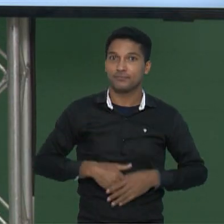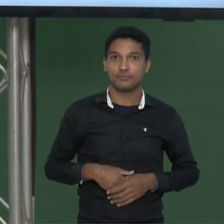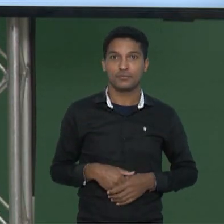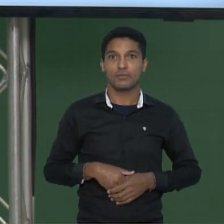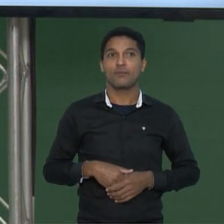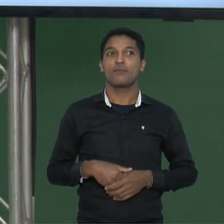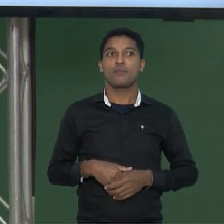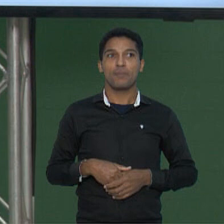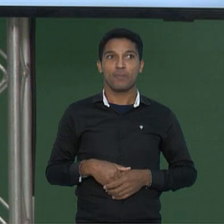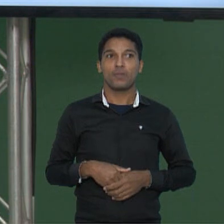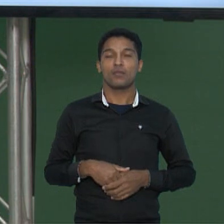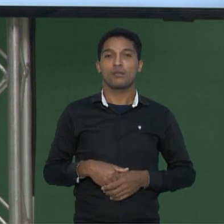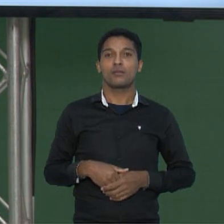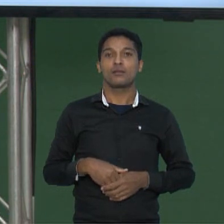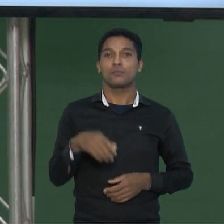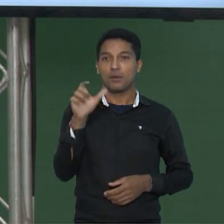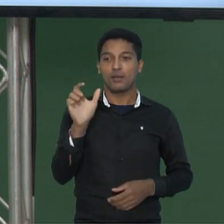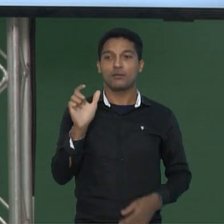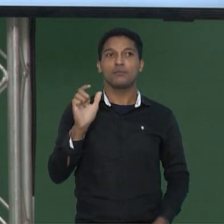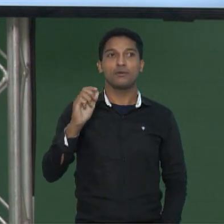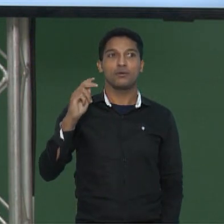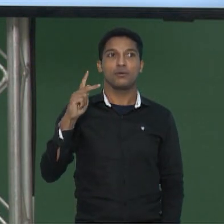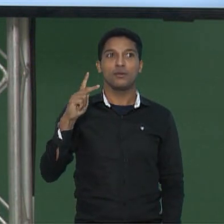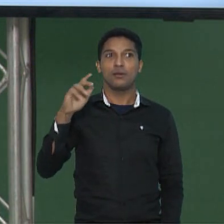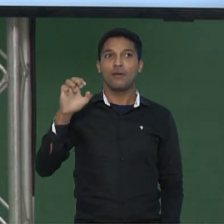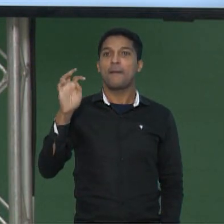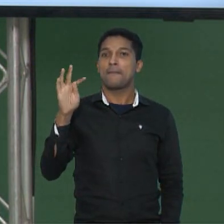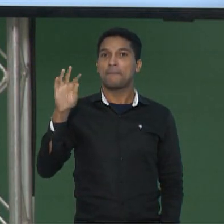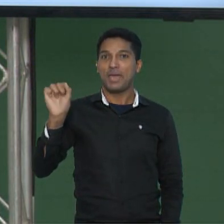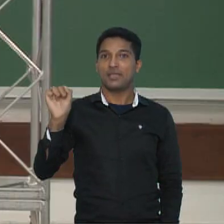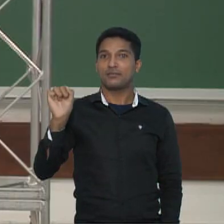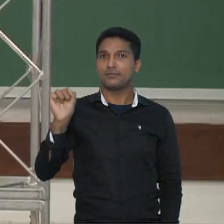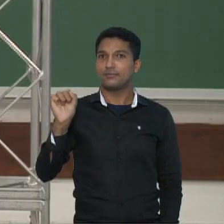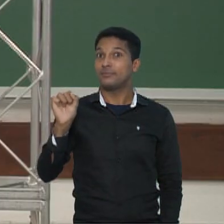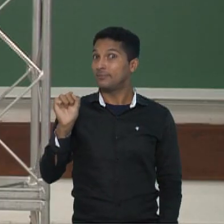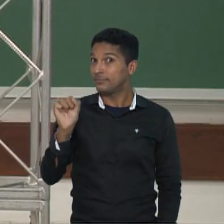pet or pets. Pensa e faz o exercício agora.